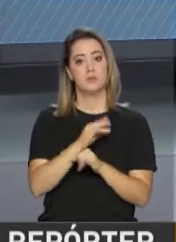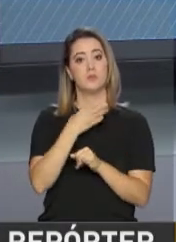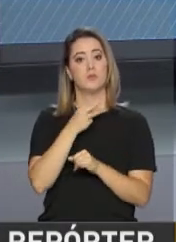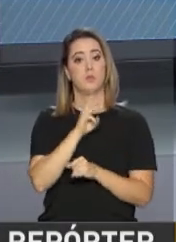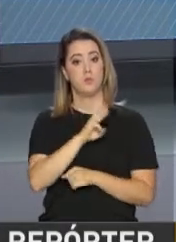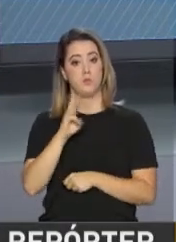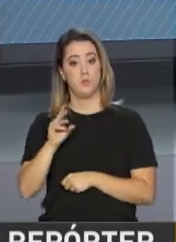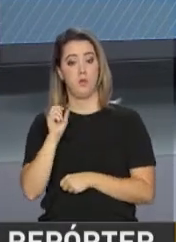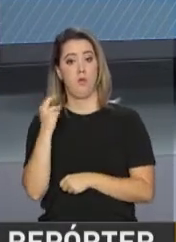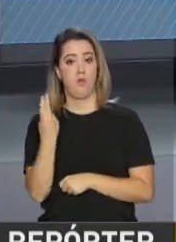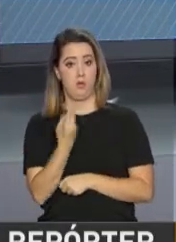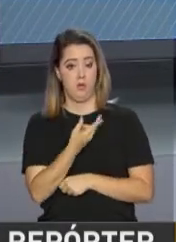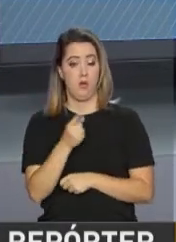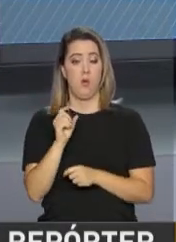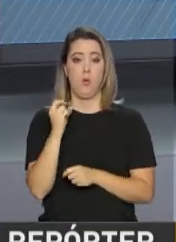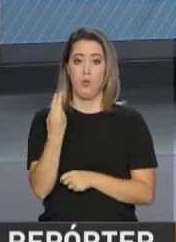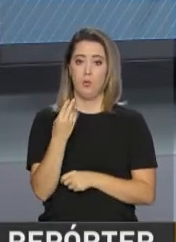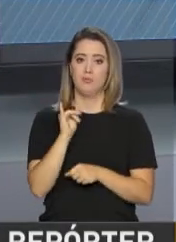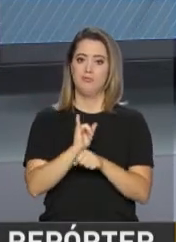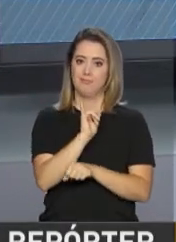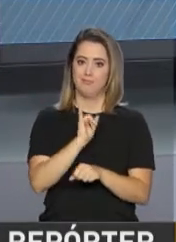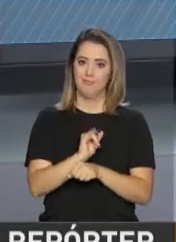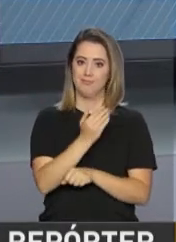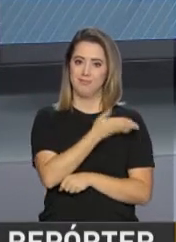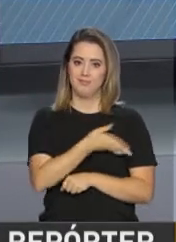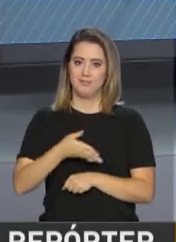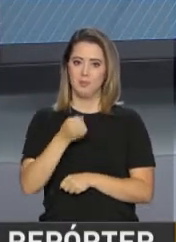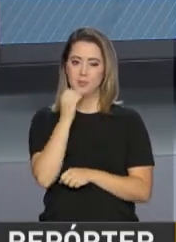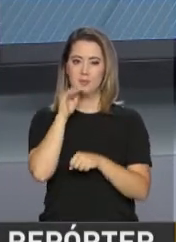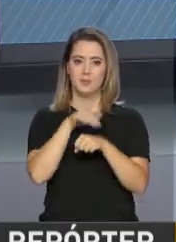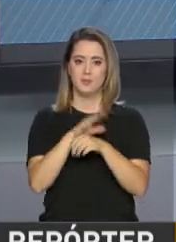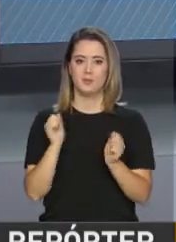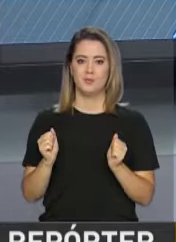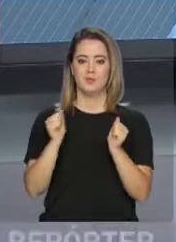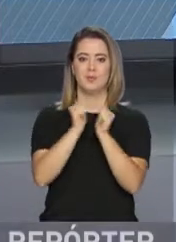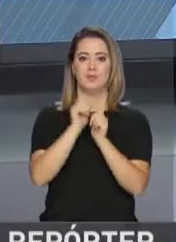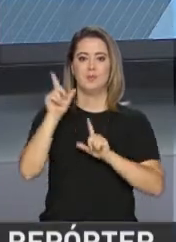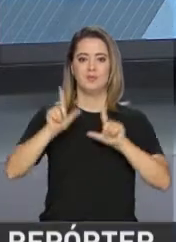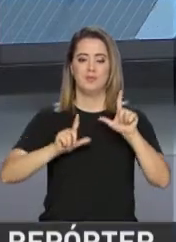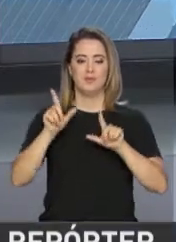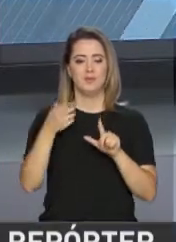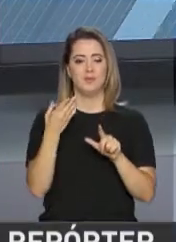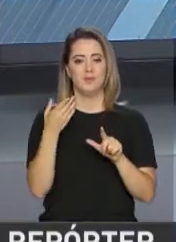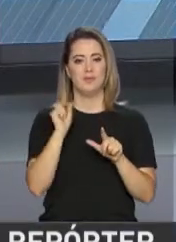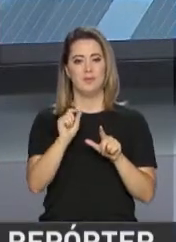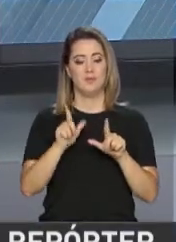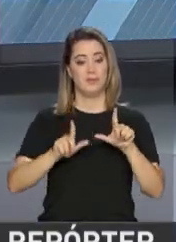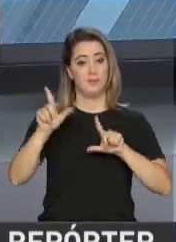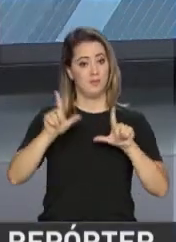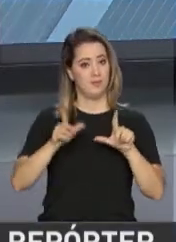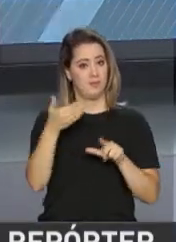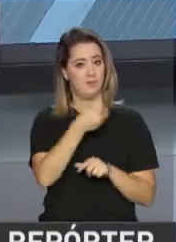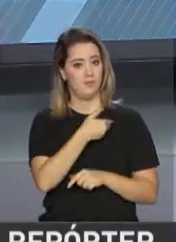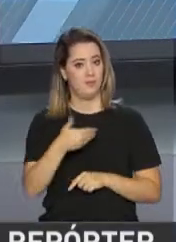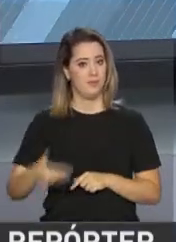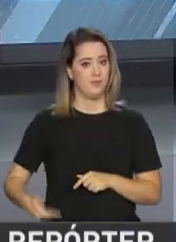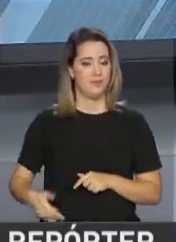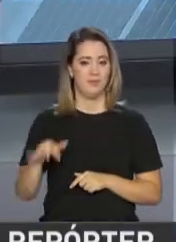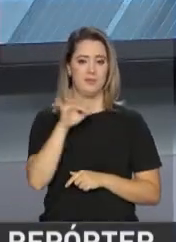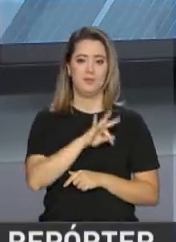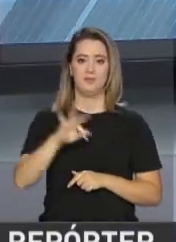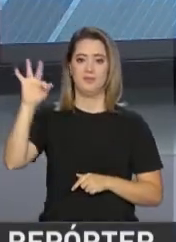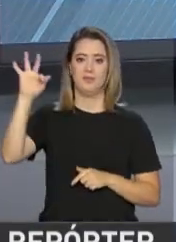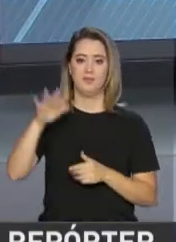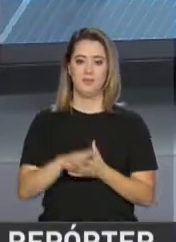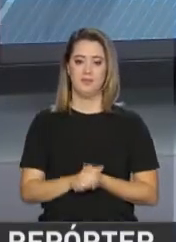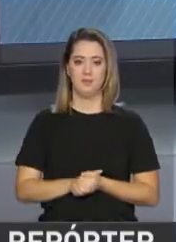nbr e também nosso canal no youtube uma boa noite pra você outro fim do fim de semana e continue com a gente aqui na nbr a